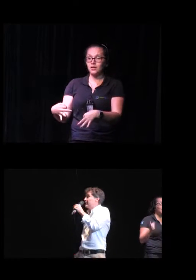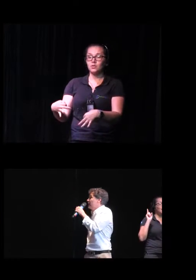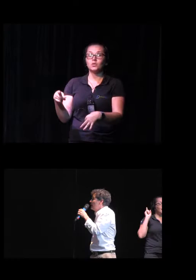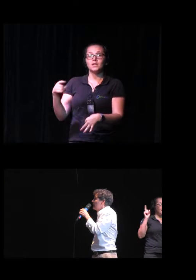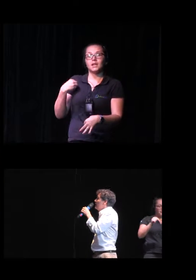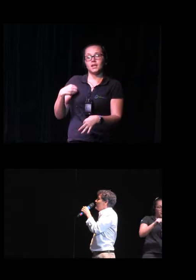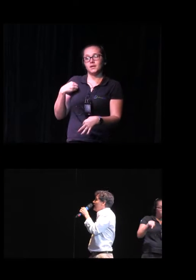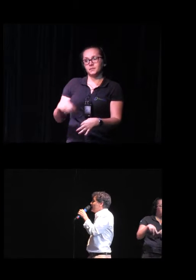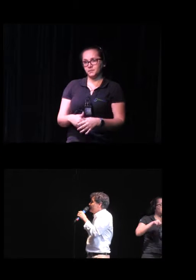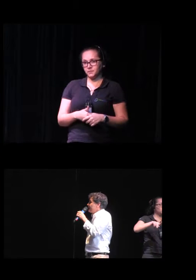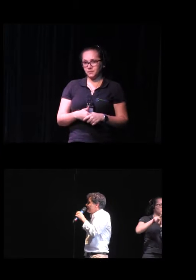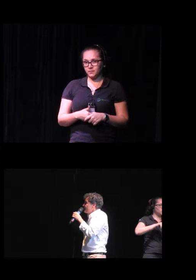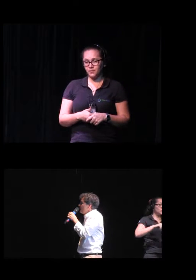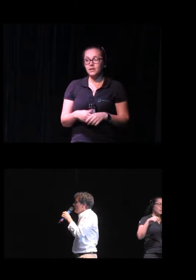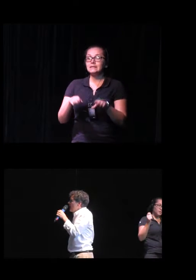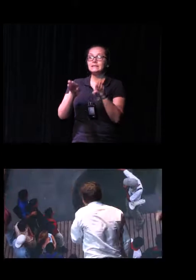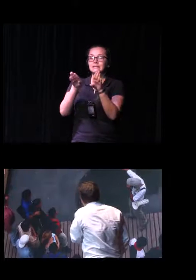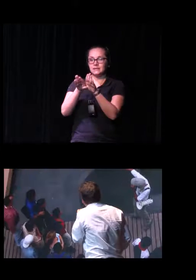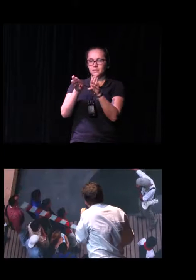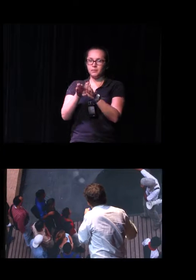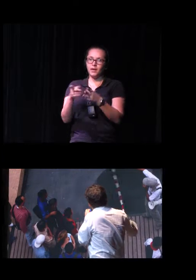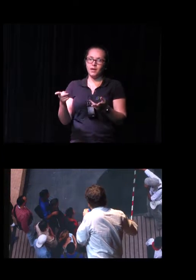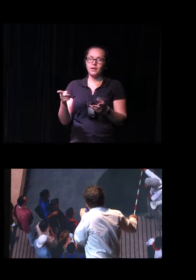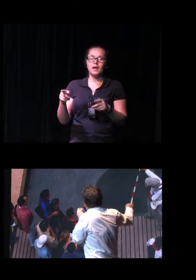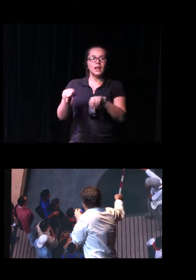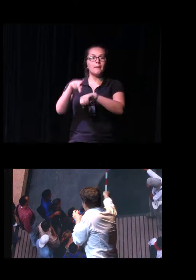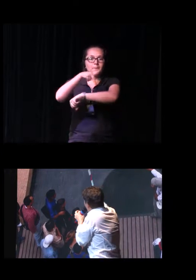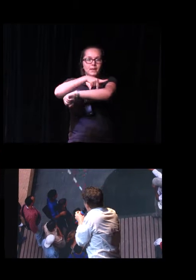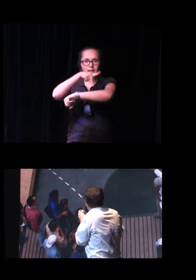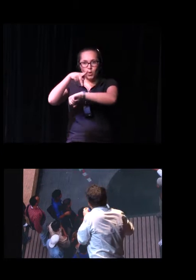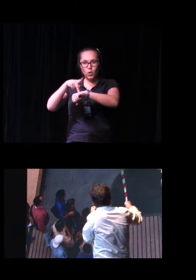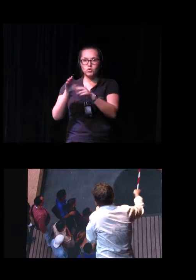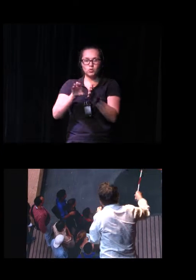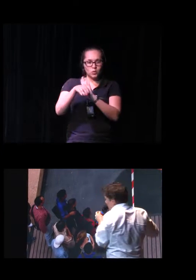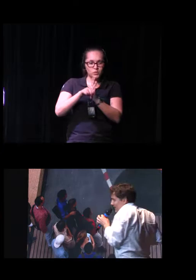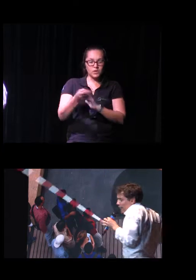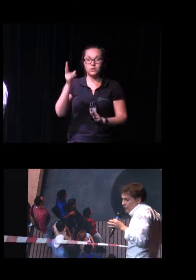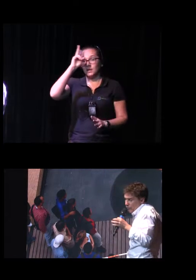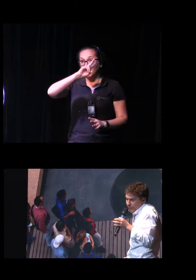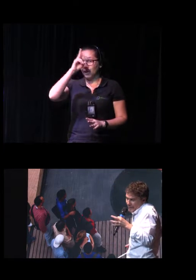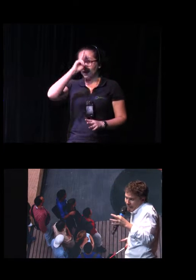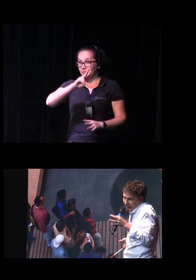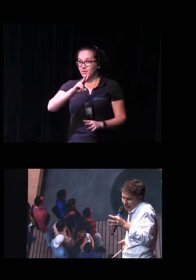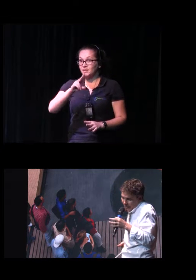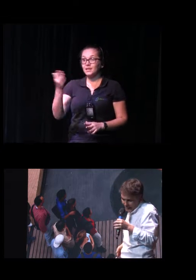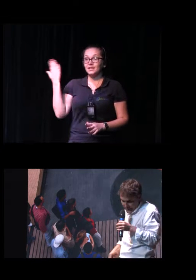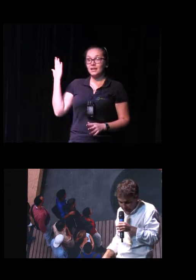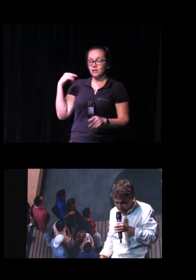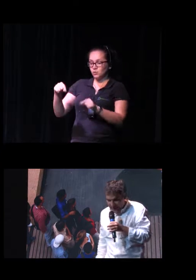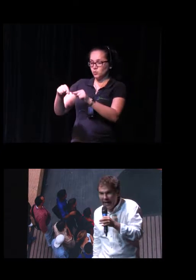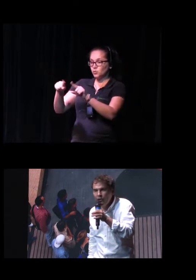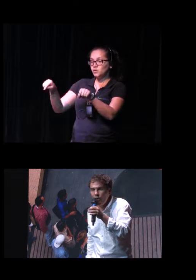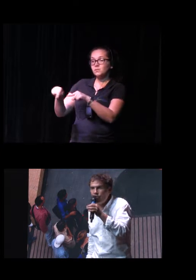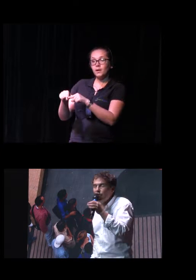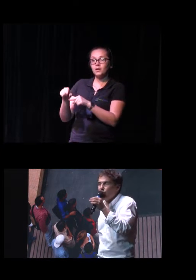deve efetivamente existir. E também a questão pedagógica. Lembrem-se